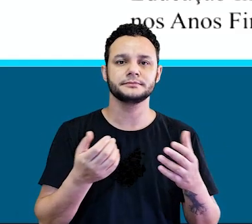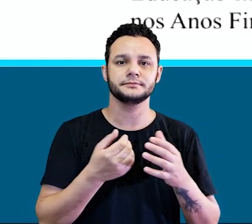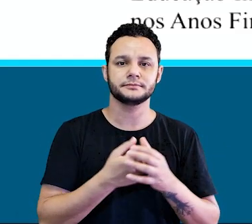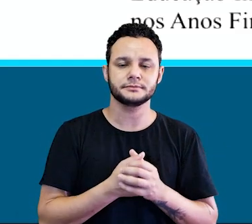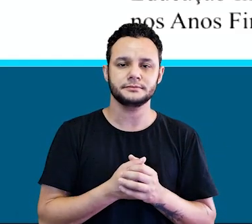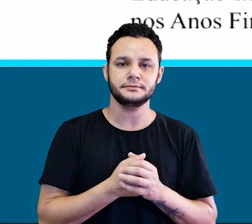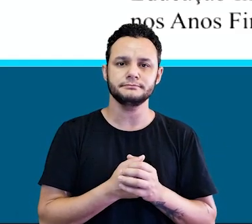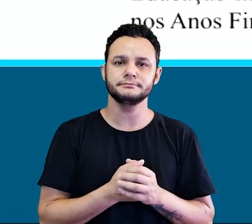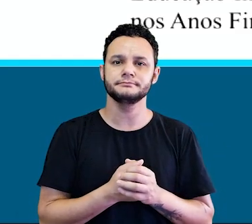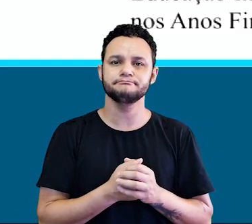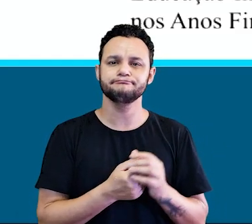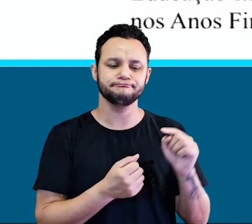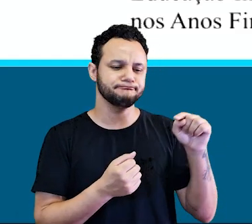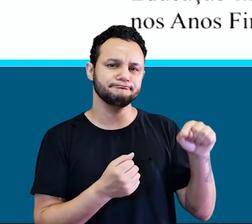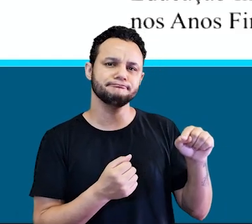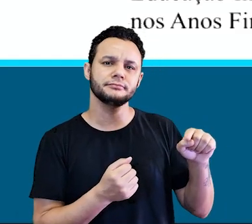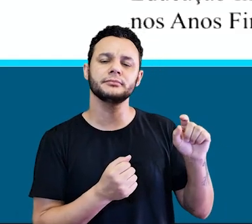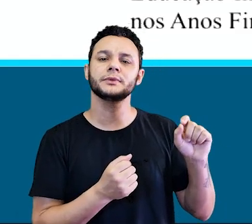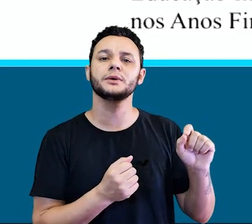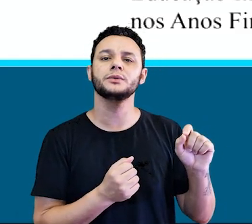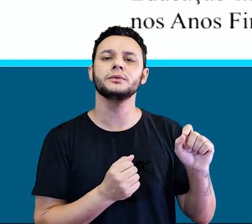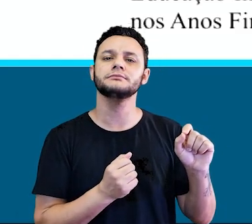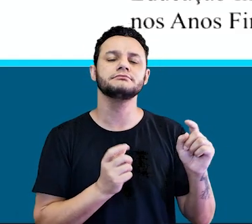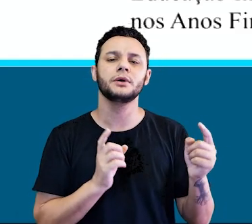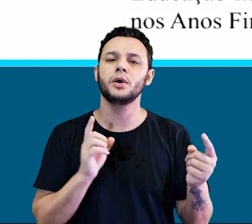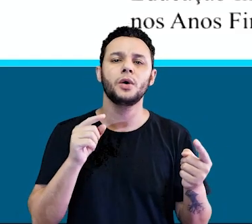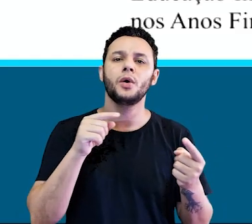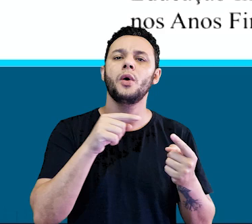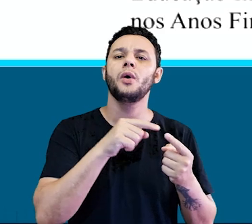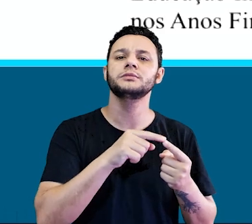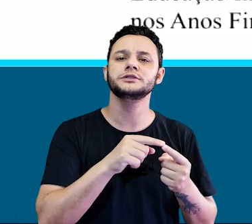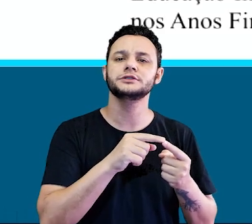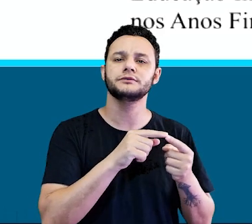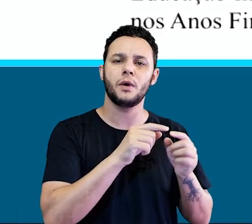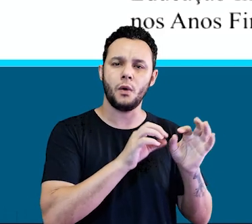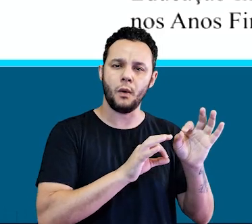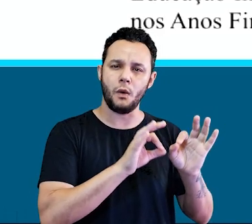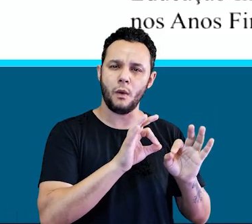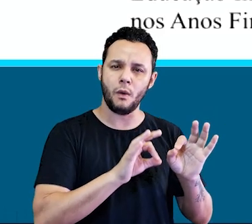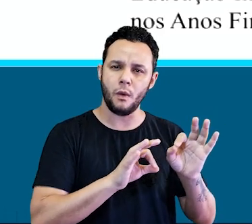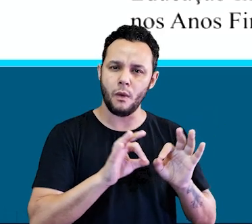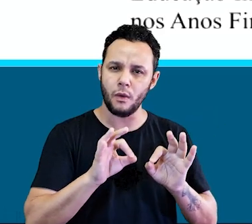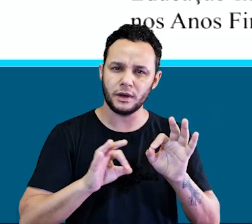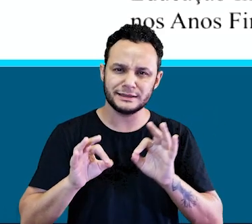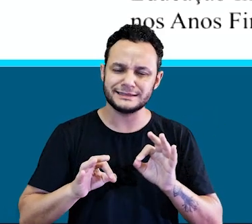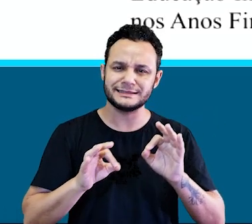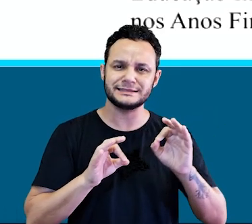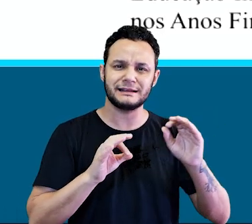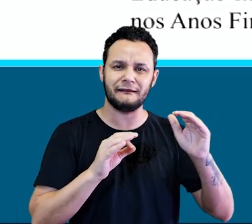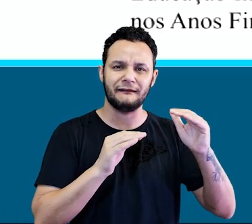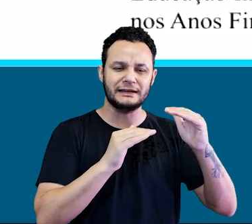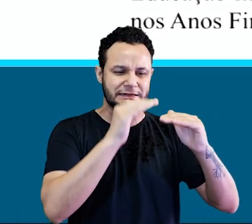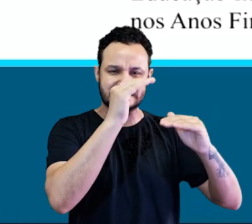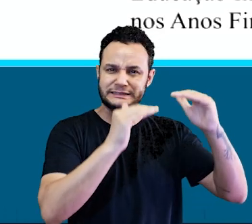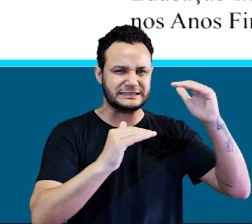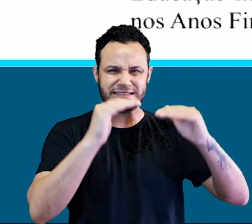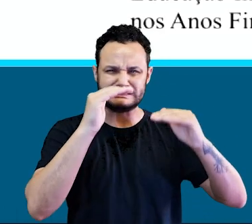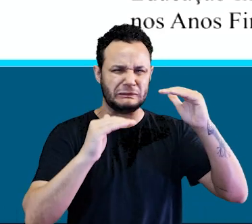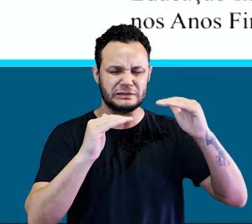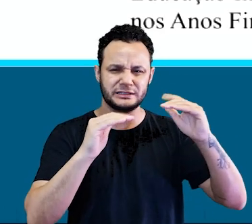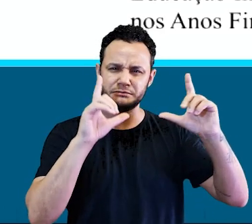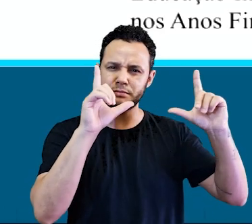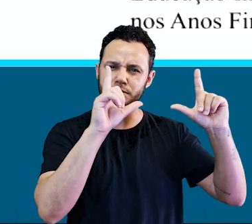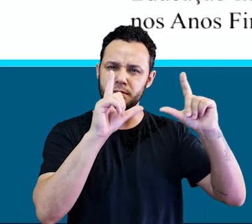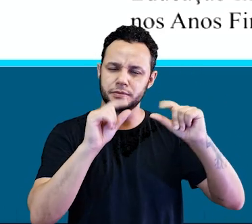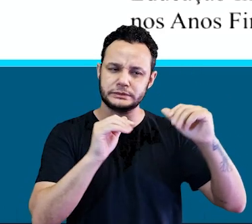então, gente, esse fundo, então, ele tem como objetivo organizar melhor, diminuir as